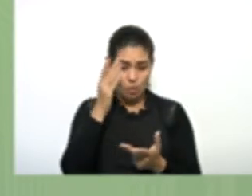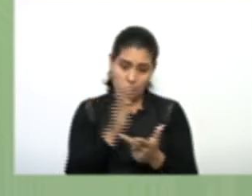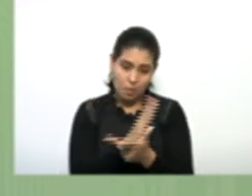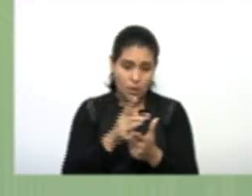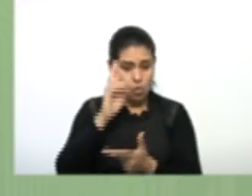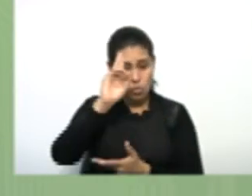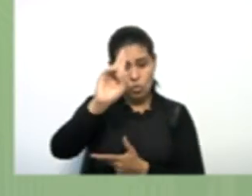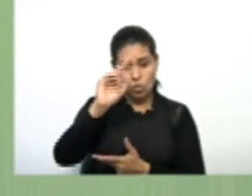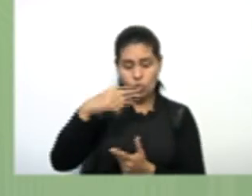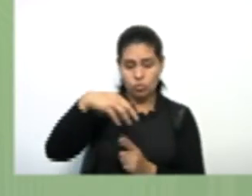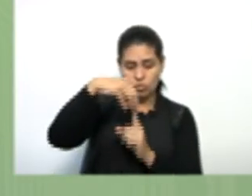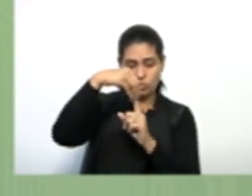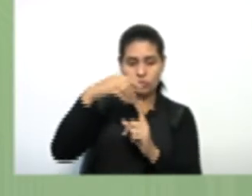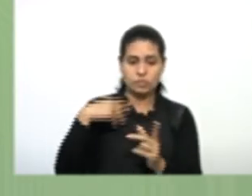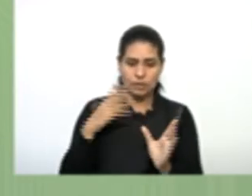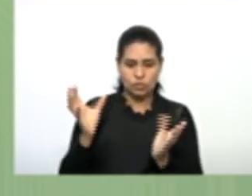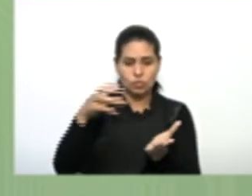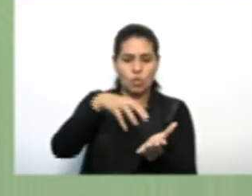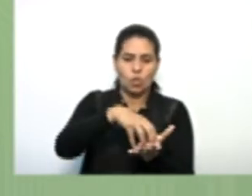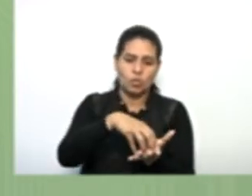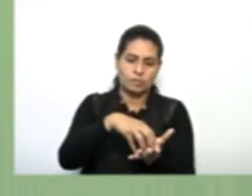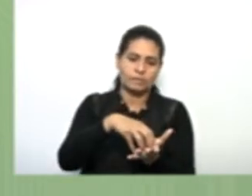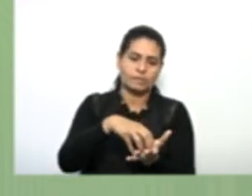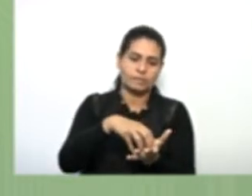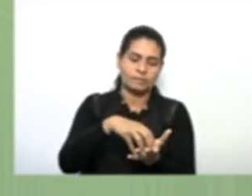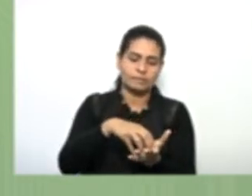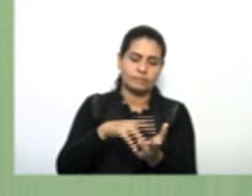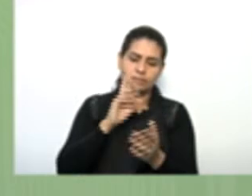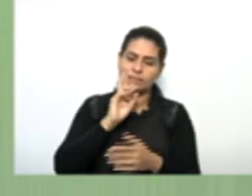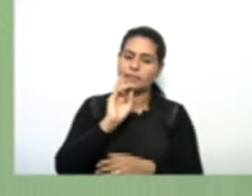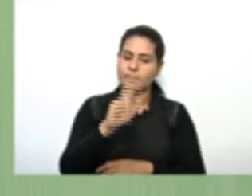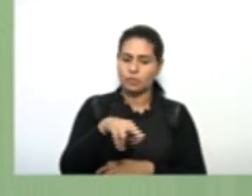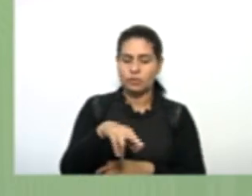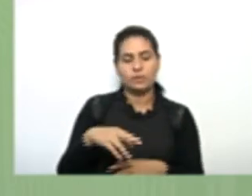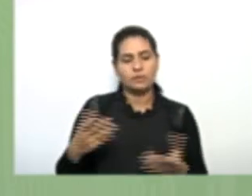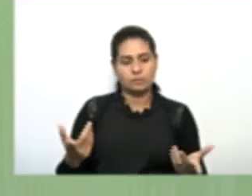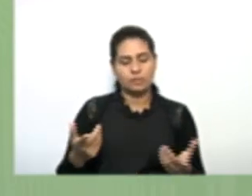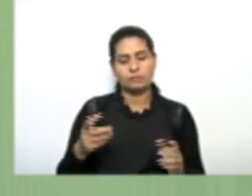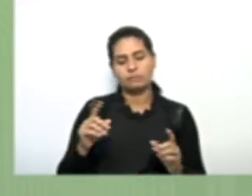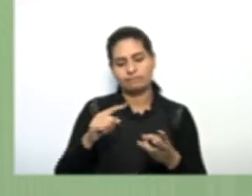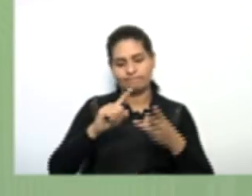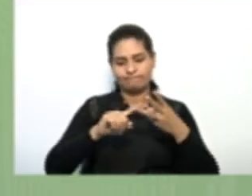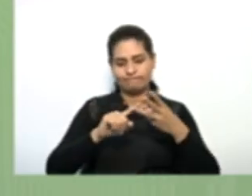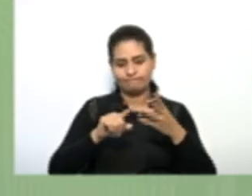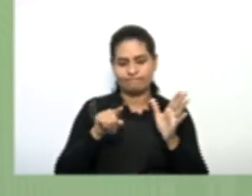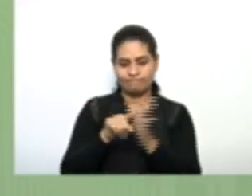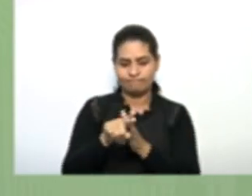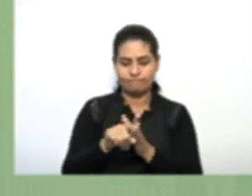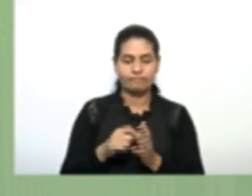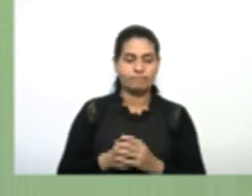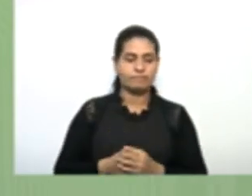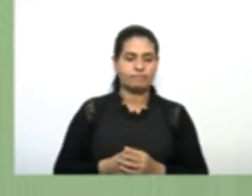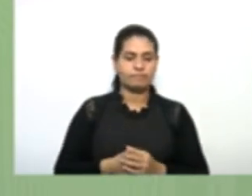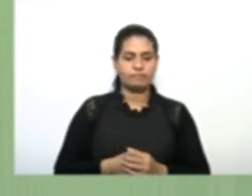dono só e os seus lucros são concentrados. Essas são as respostas para a pergunta número 3.